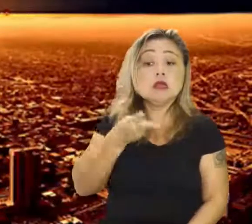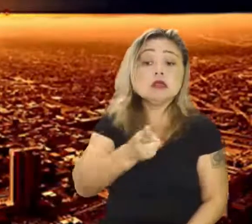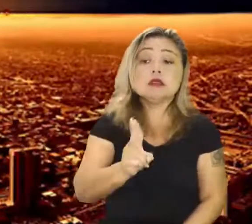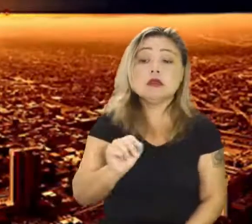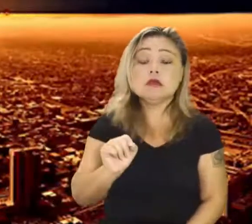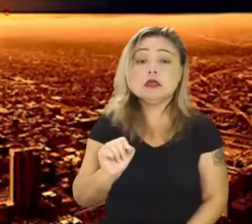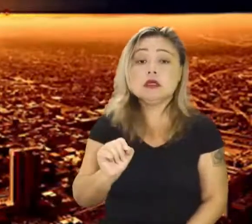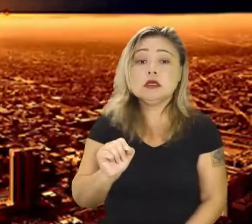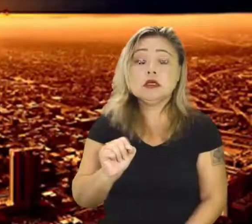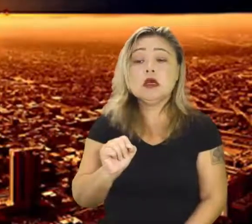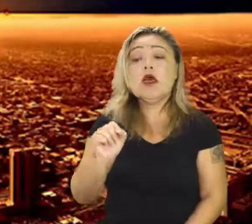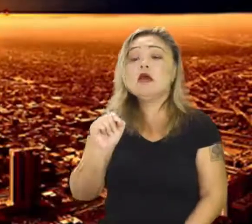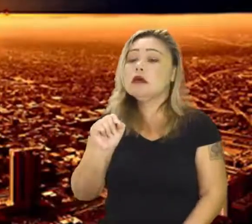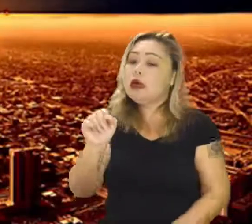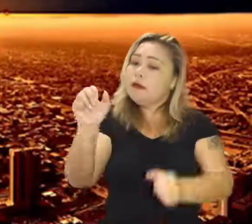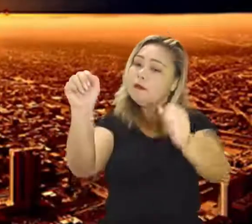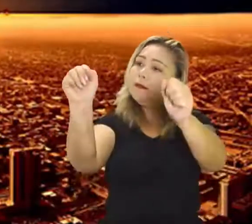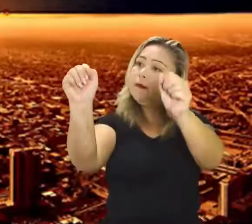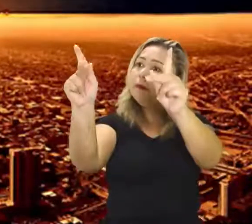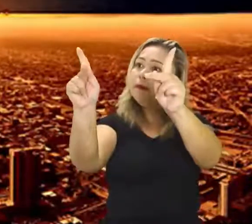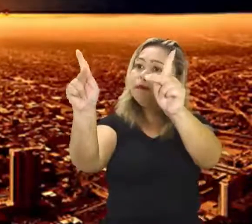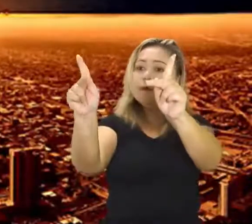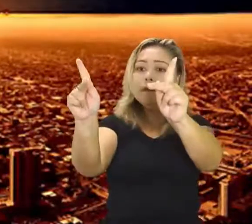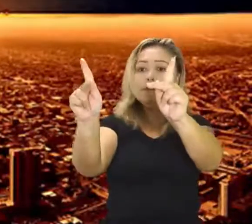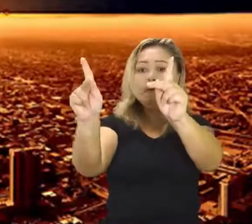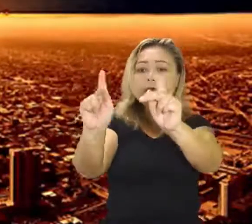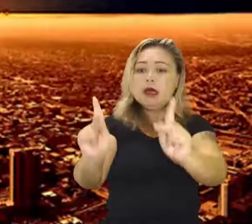sempre é a paz.